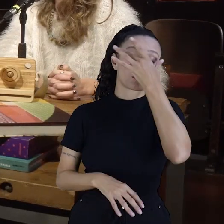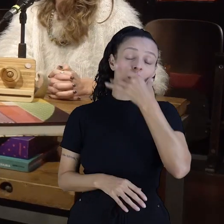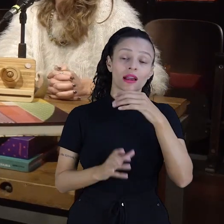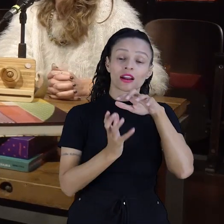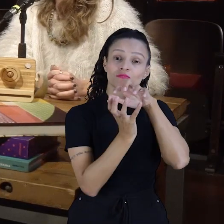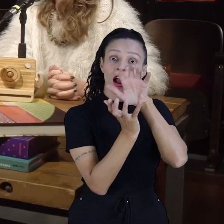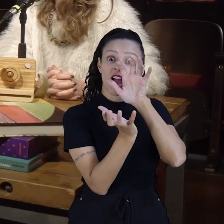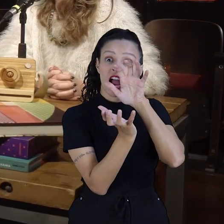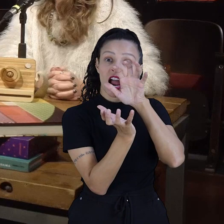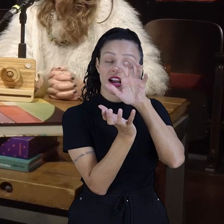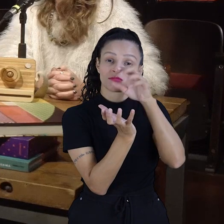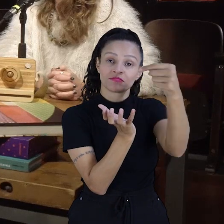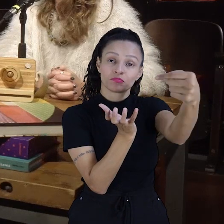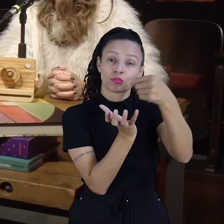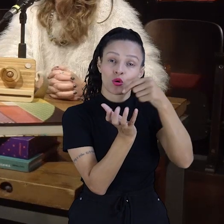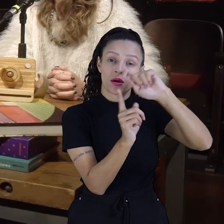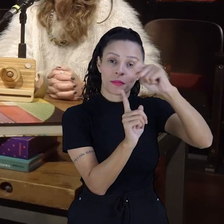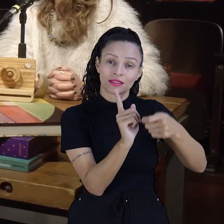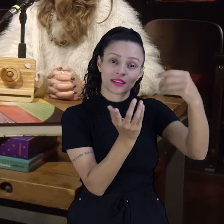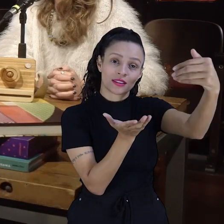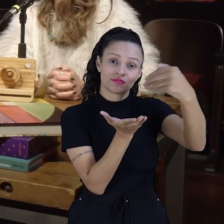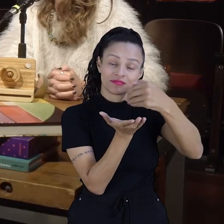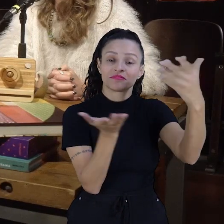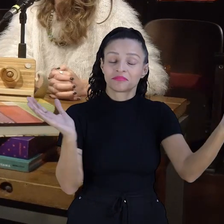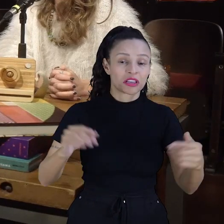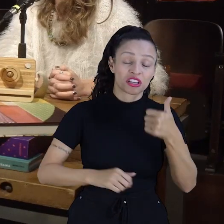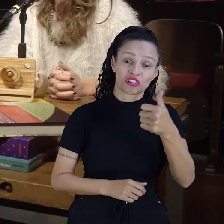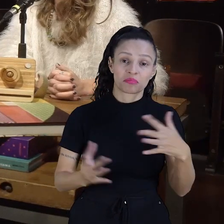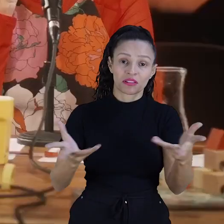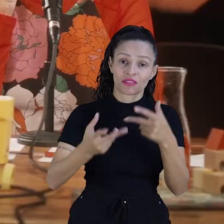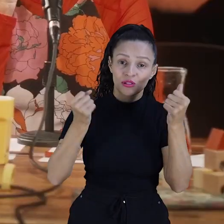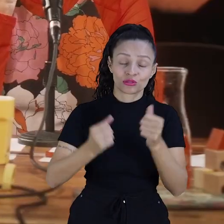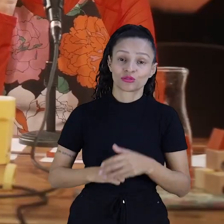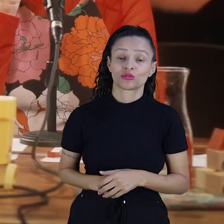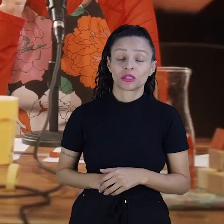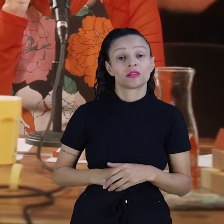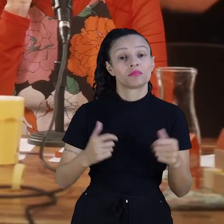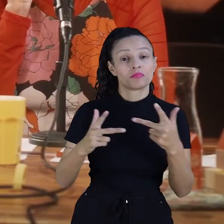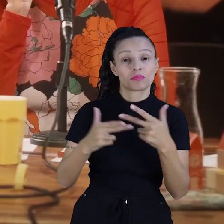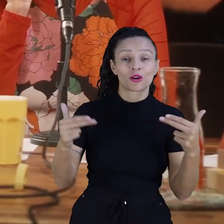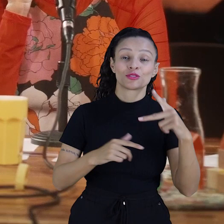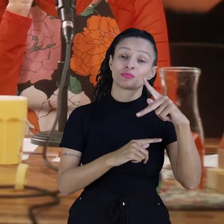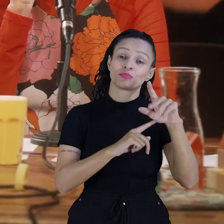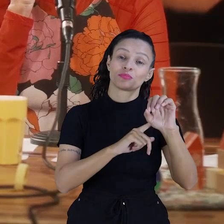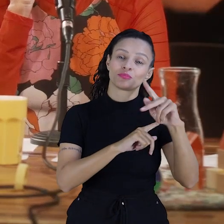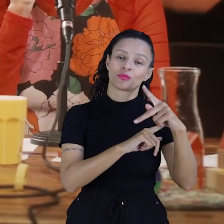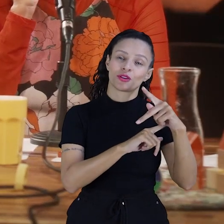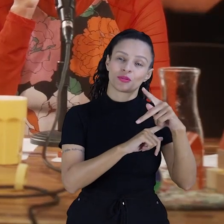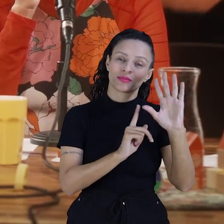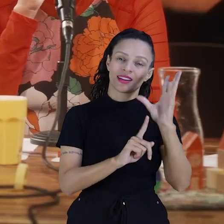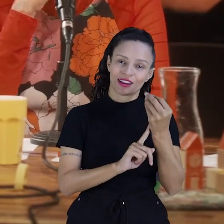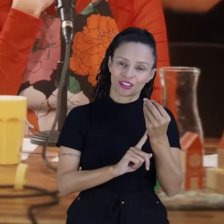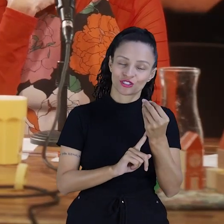uma cara lá com um bocão enorme e enfiou a banana colada dentro da boca. Achei incrível. Uma coisa meio pop art,